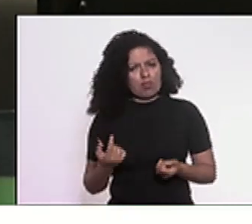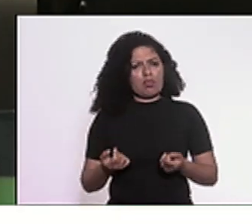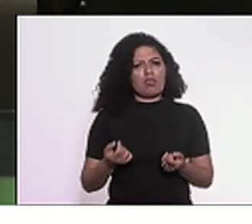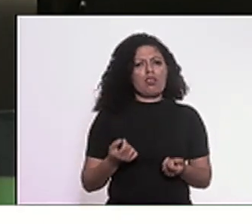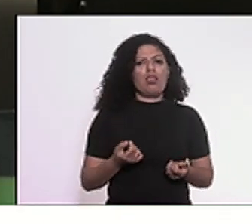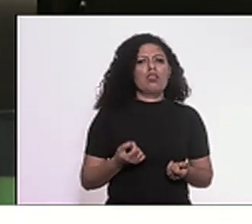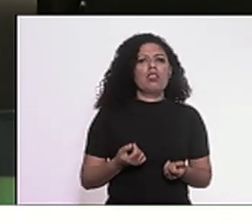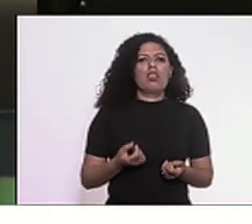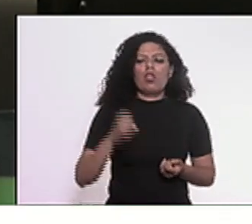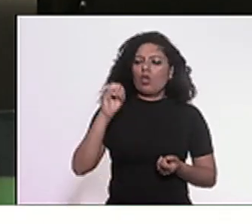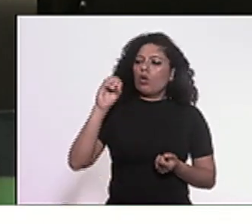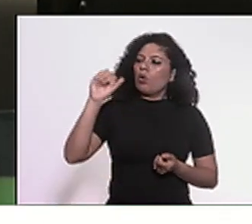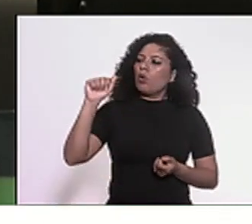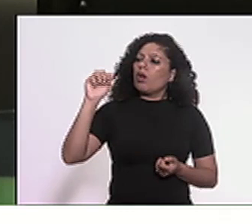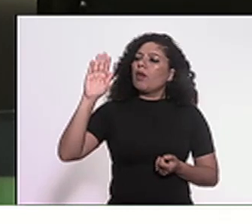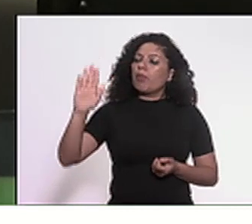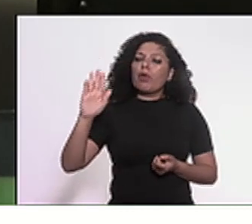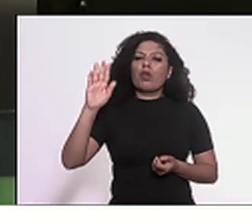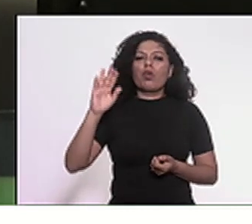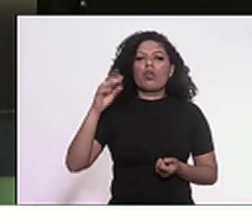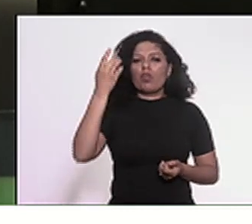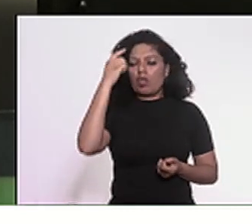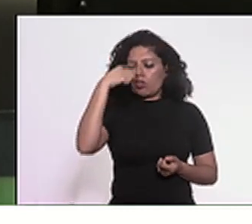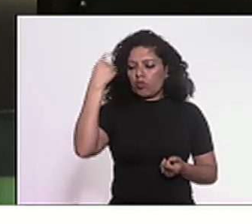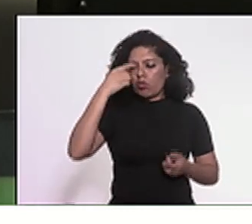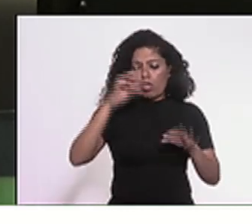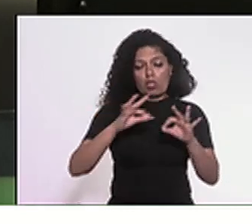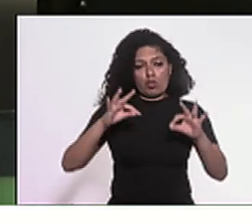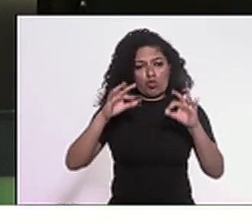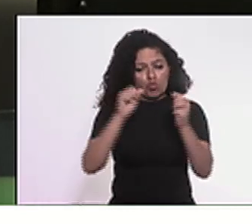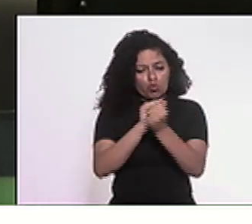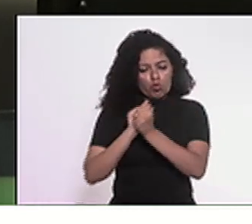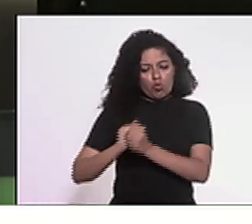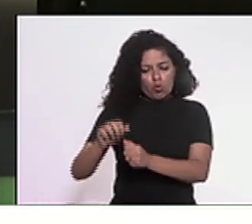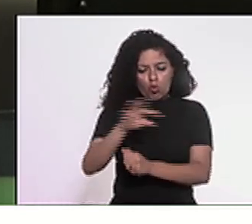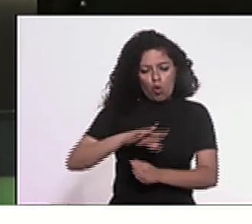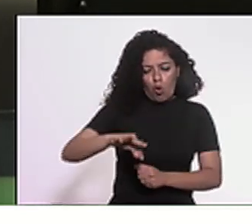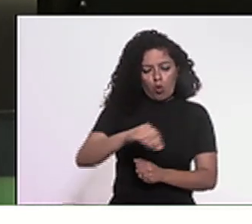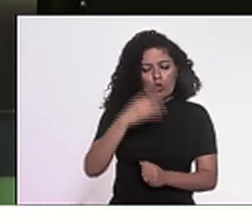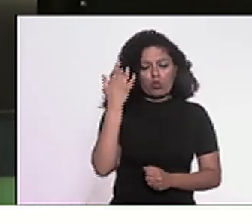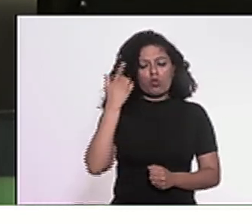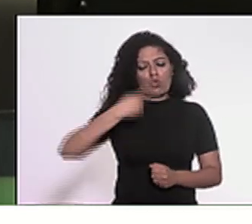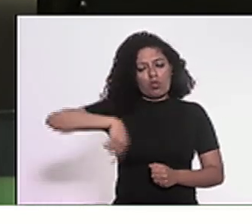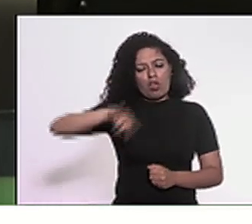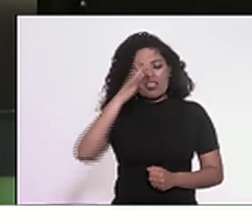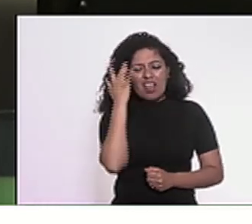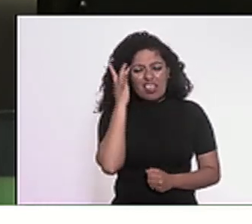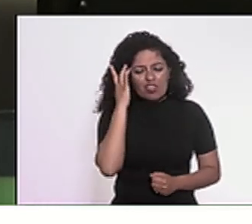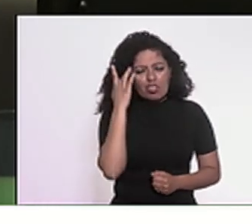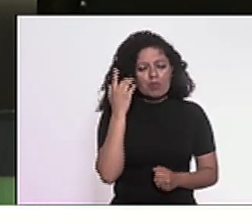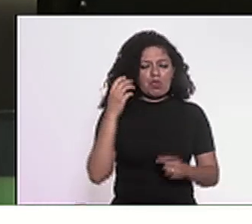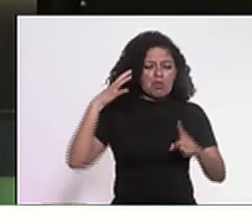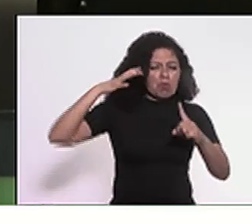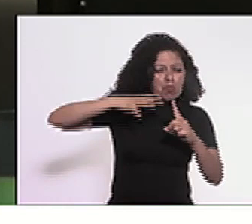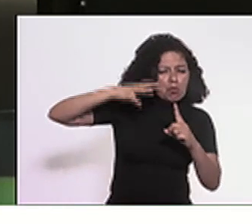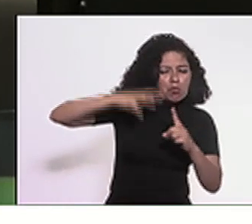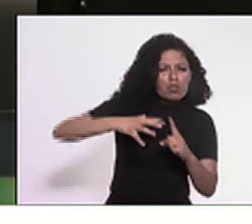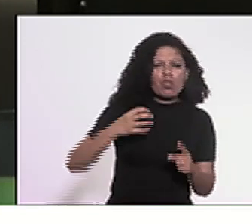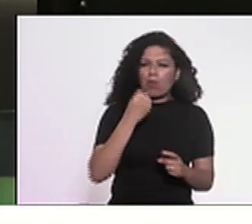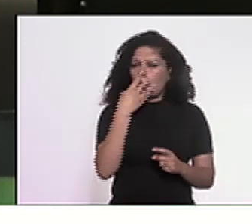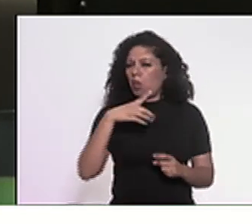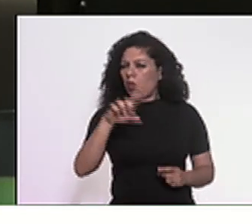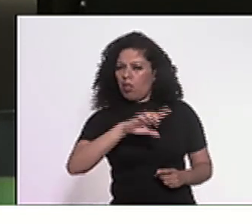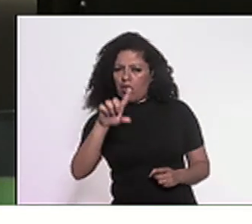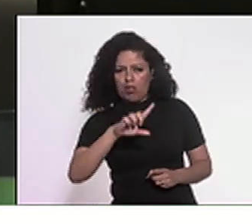nossa instituição, como em todas as instituições, eu acredito, né? O assédio não tem uma